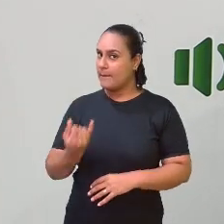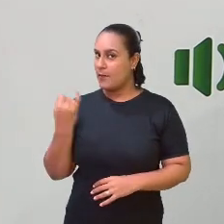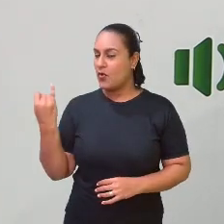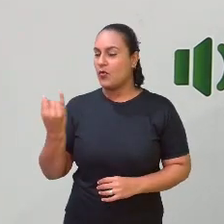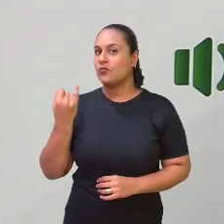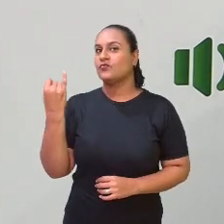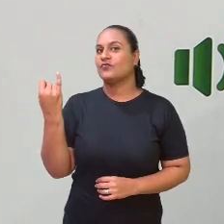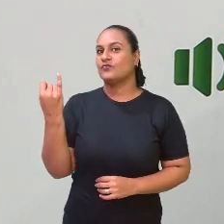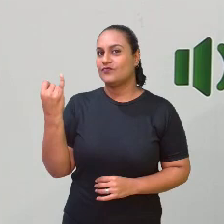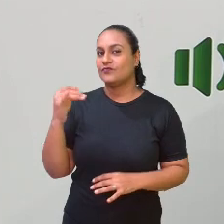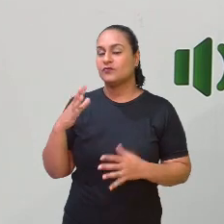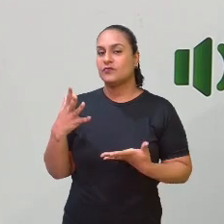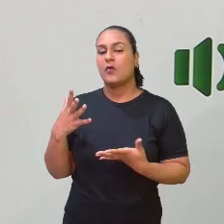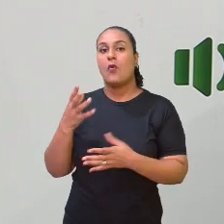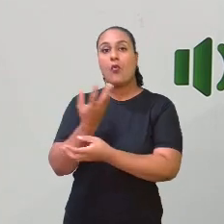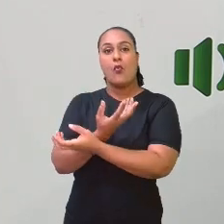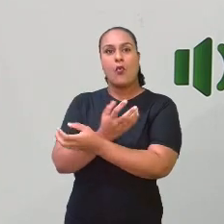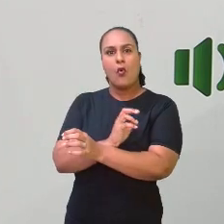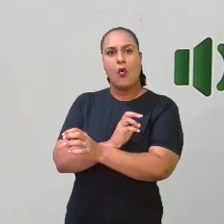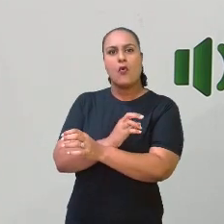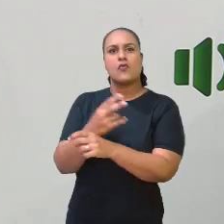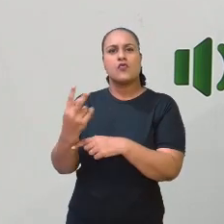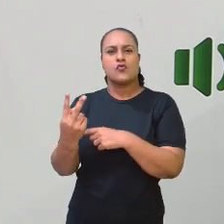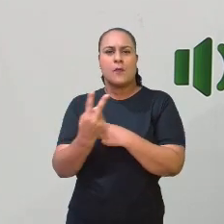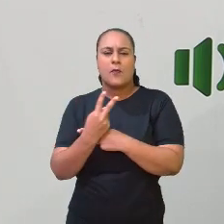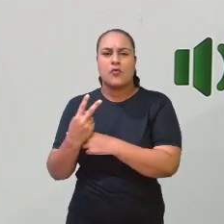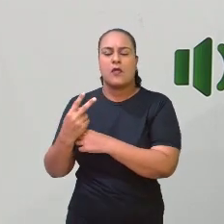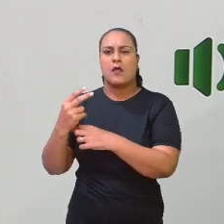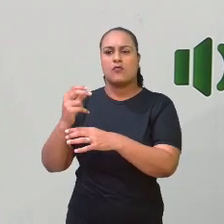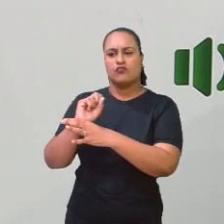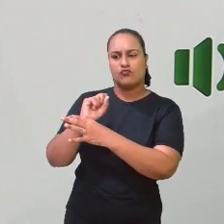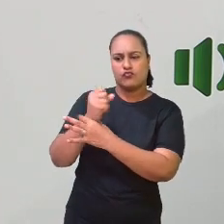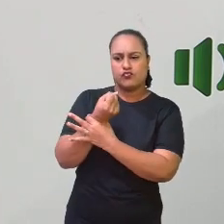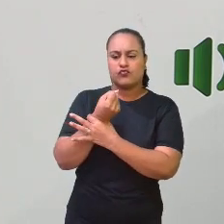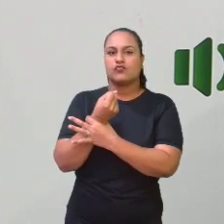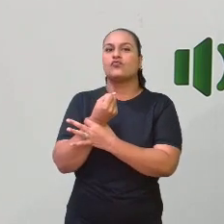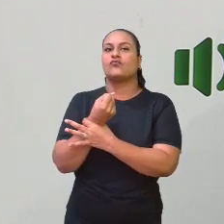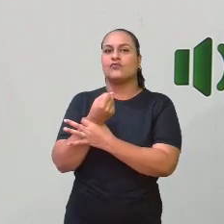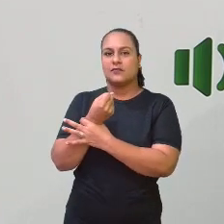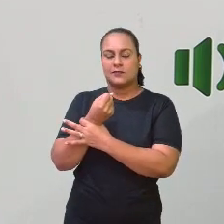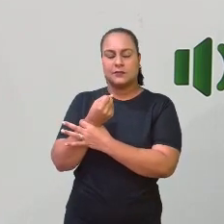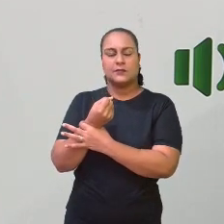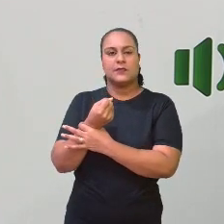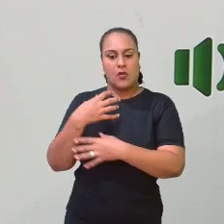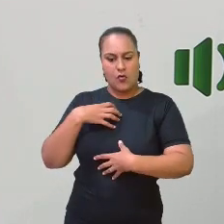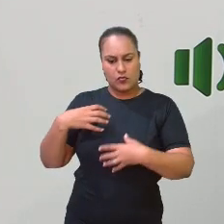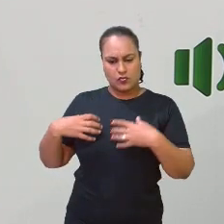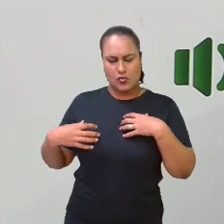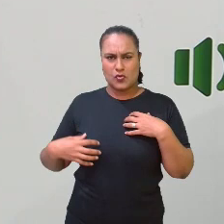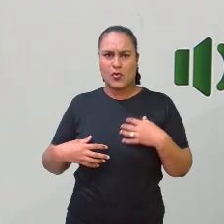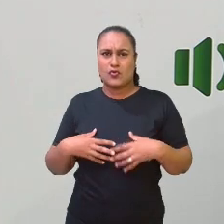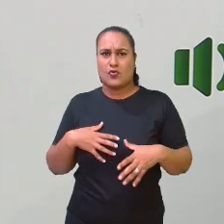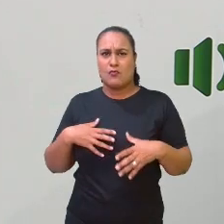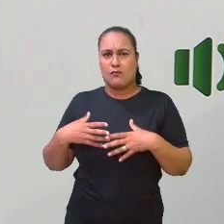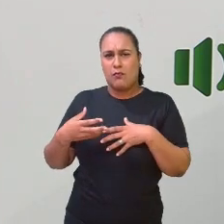importantíssimo. Os nossos ossos, eles protegem os nossos órgãos, vamos dizer assim, os nossos órgãos